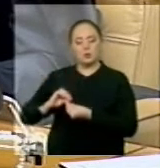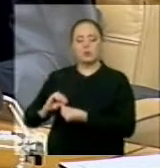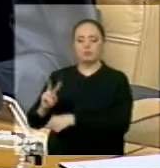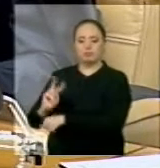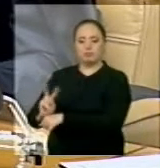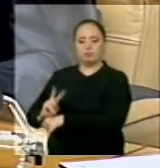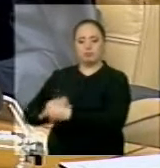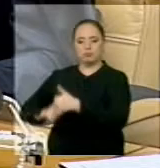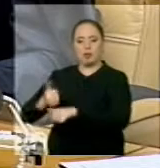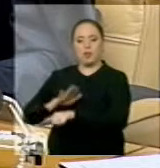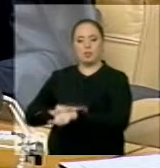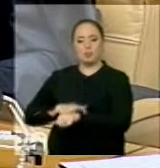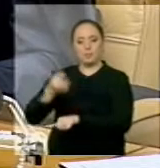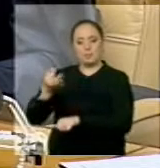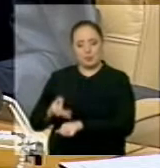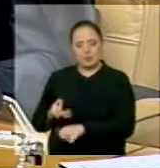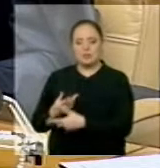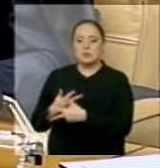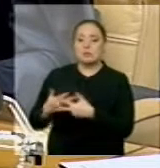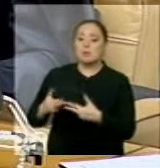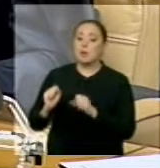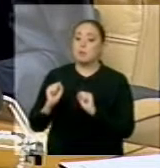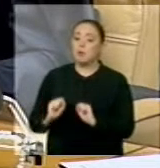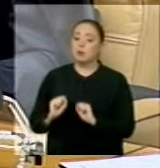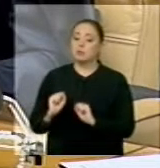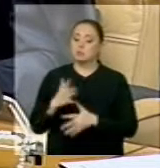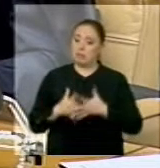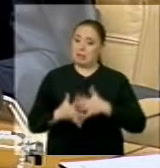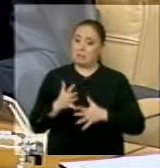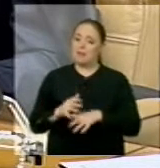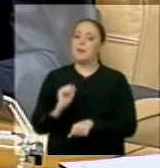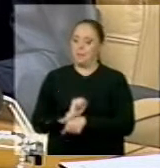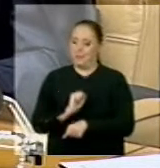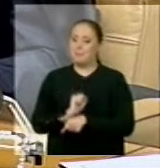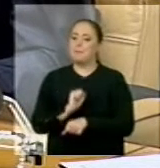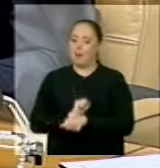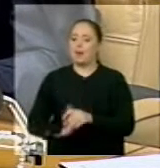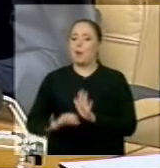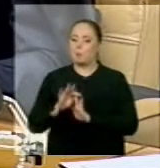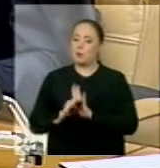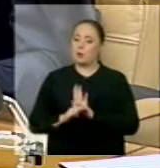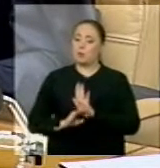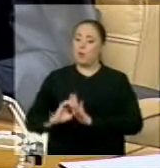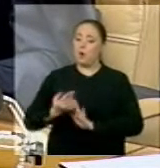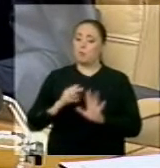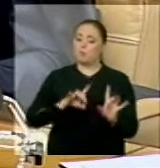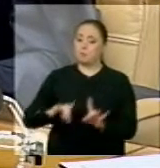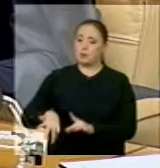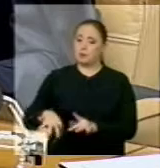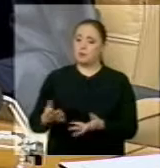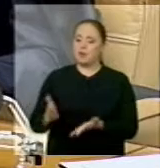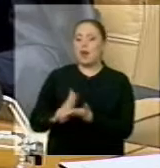em tempo adequado, circunstância que pode eclodir na paralisação do programa ou no abandono dos